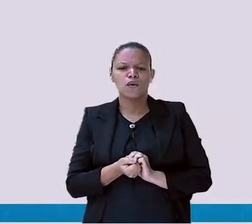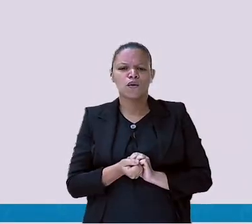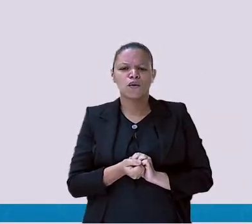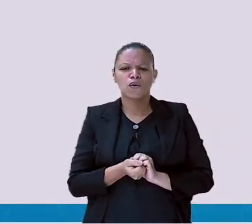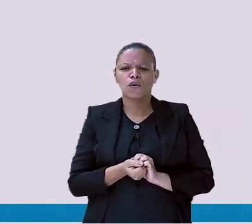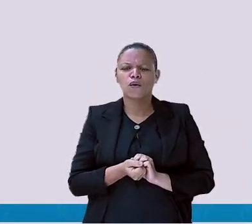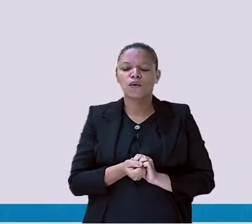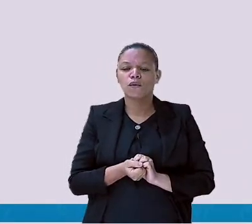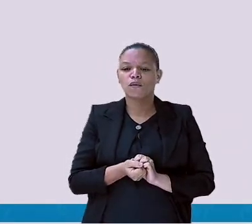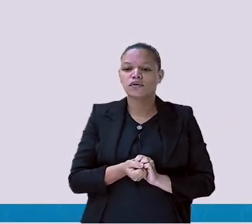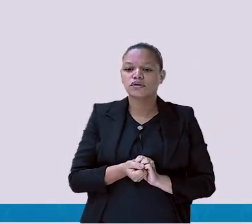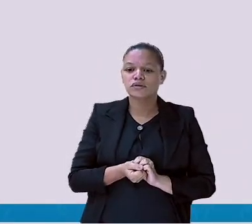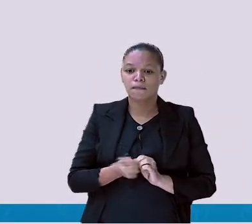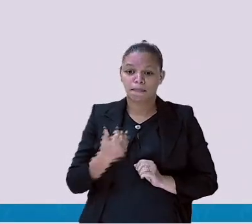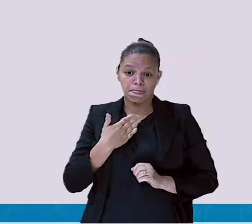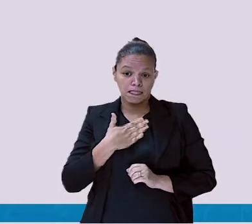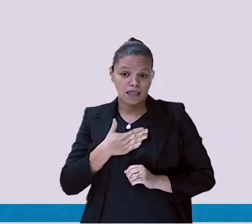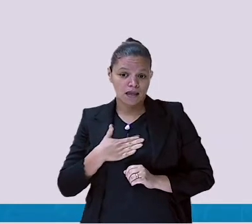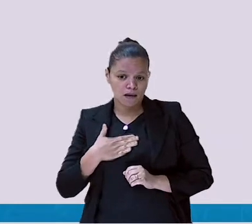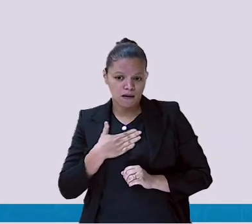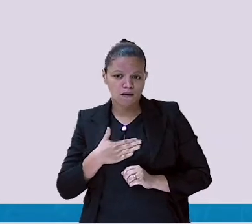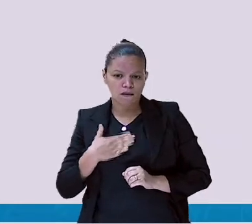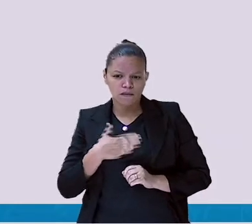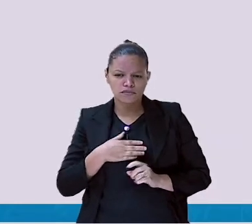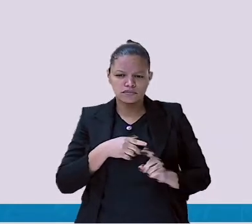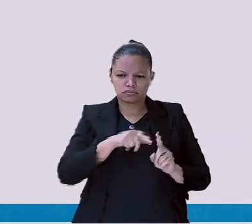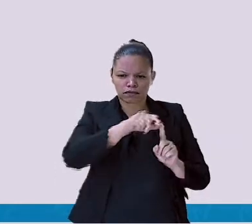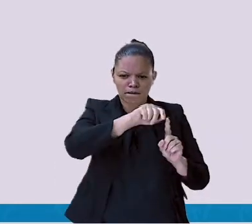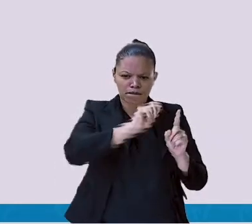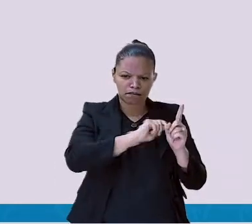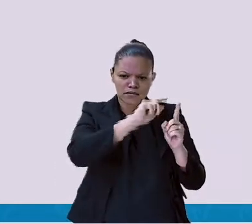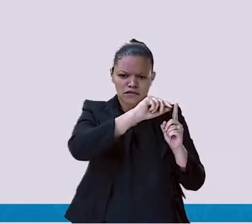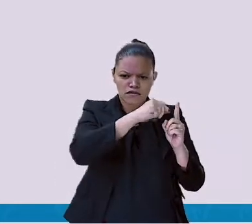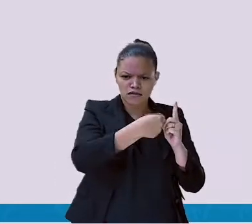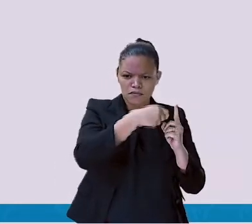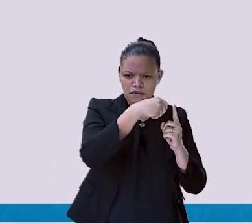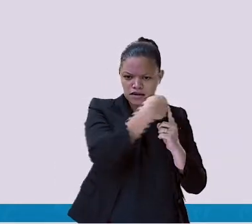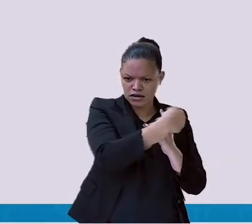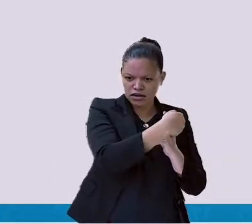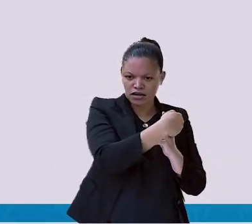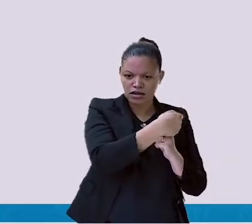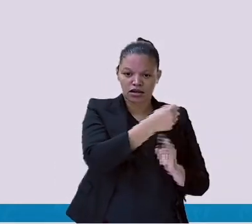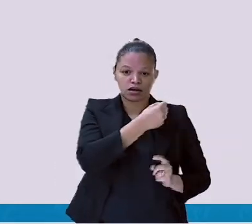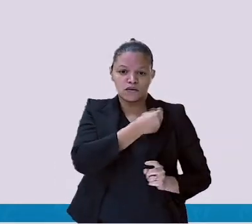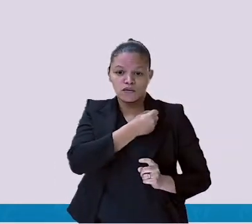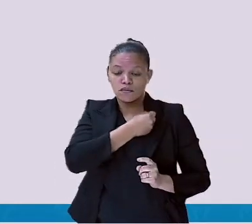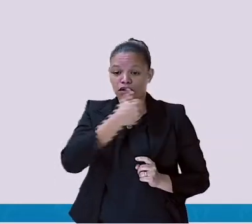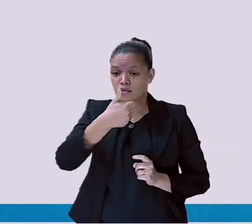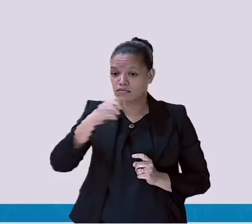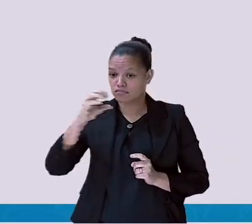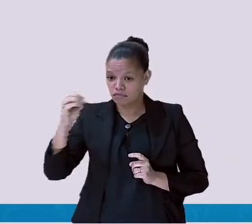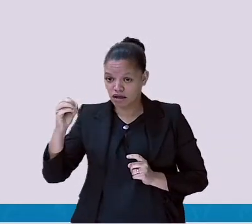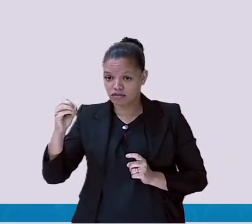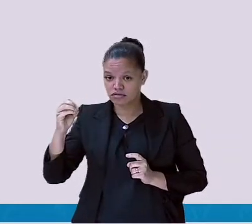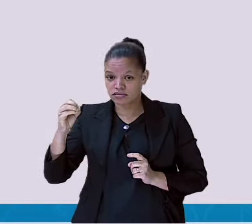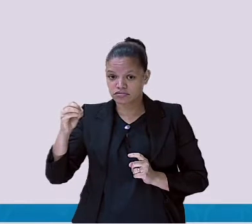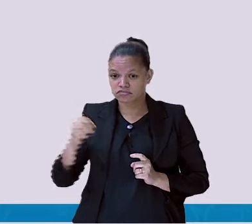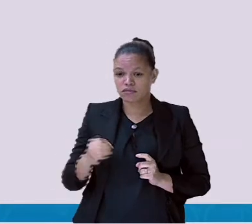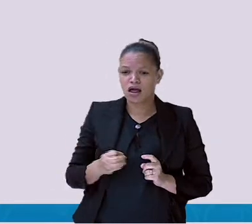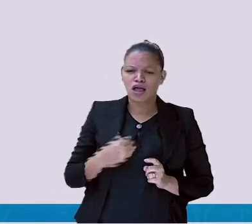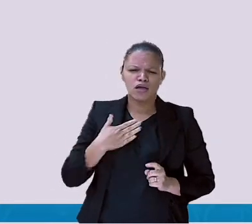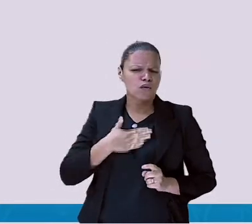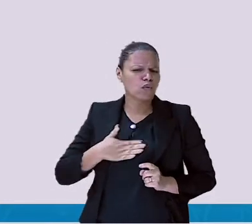bananas. Foi a preferência das frutas. 4 pessoas preferiram